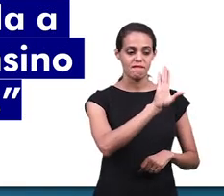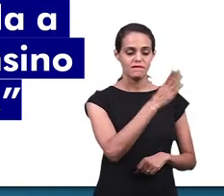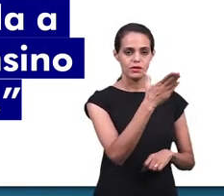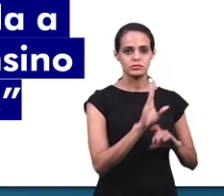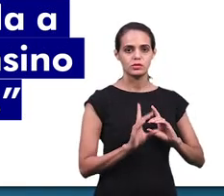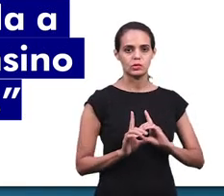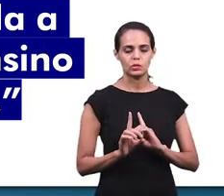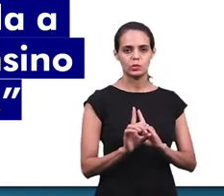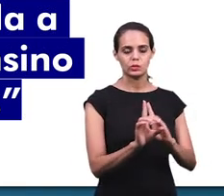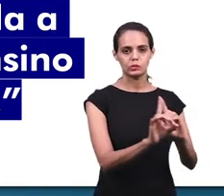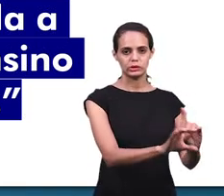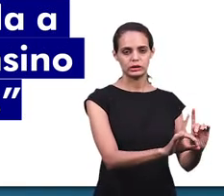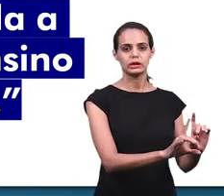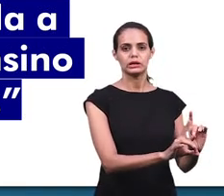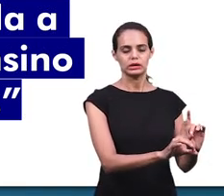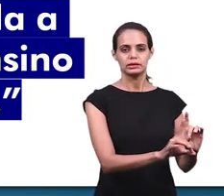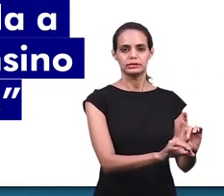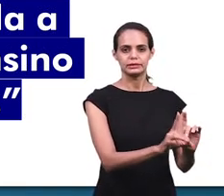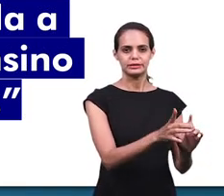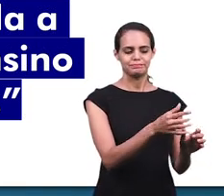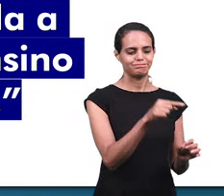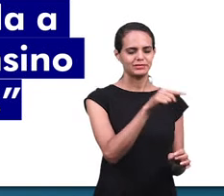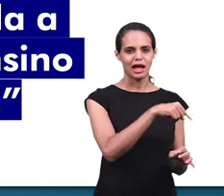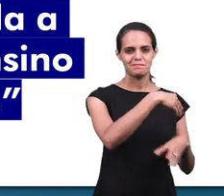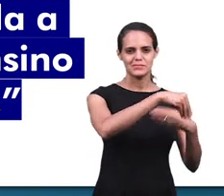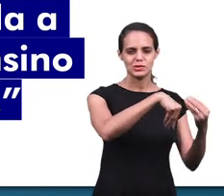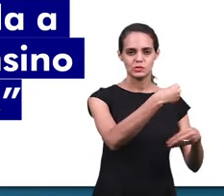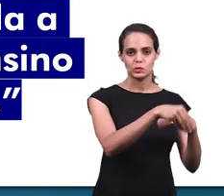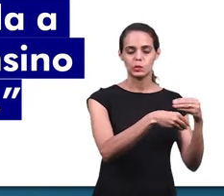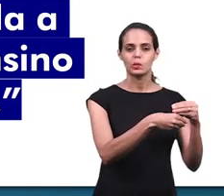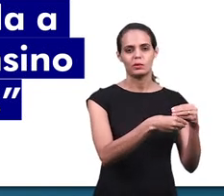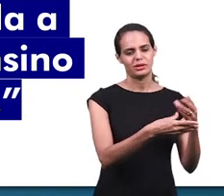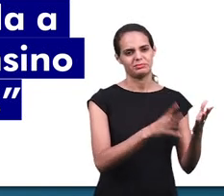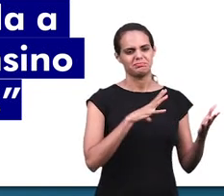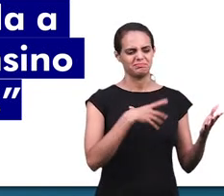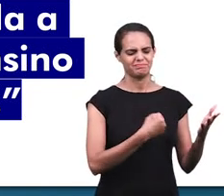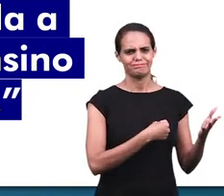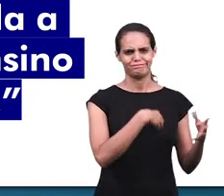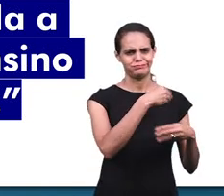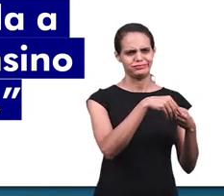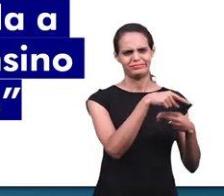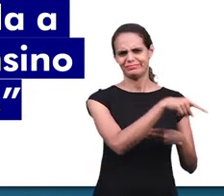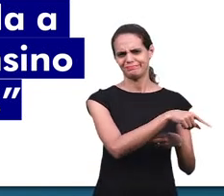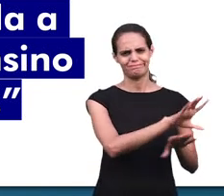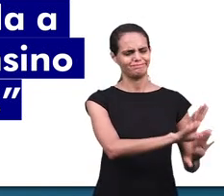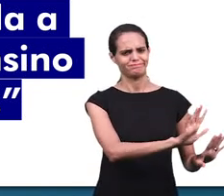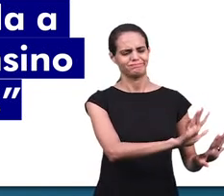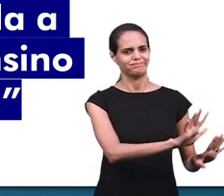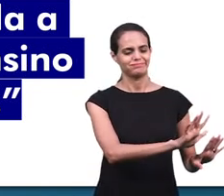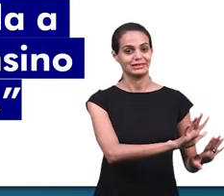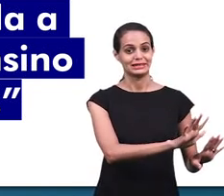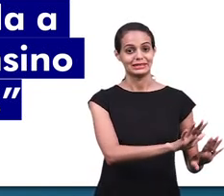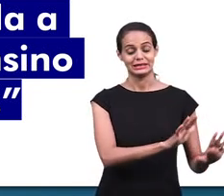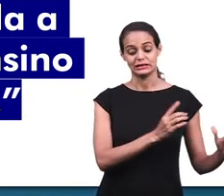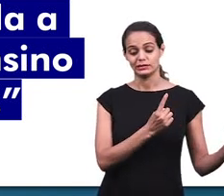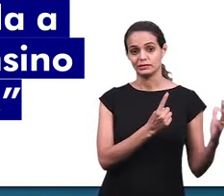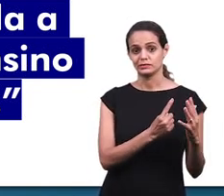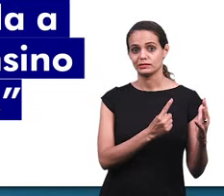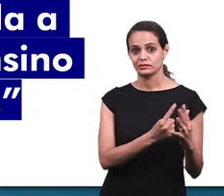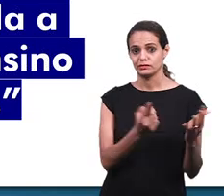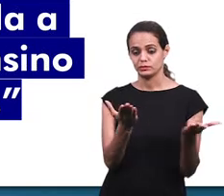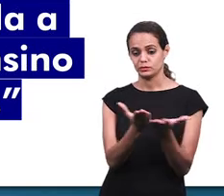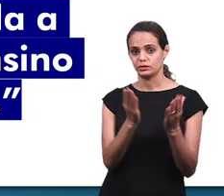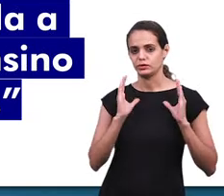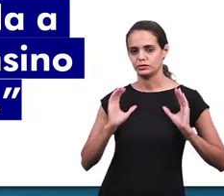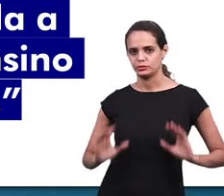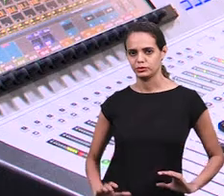falsa doutrina que acaba pervertendo o ensino de salvação e influencia no comportamento